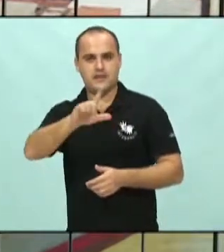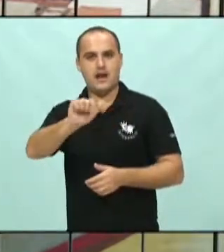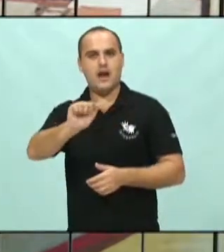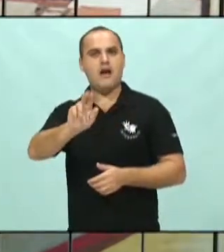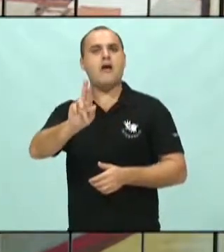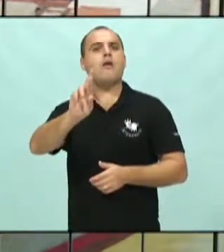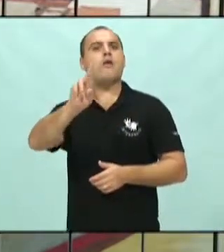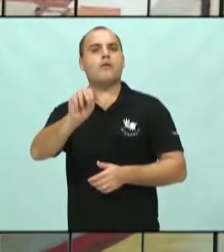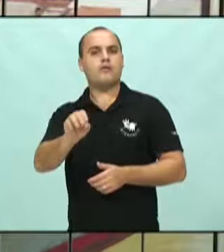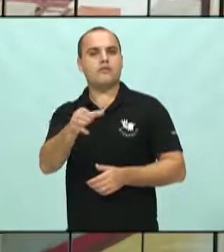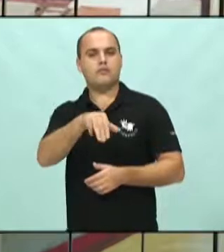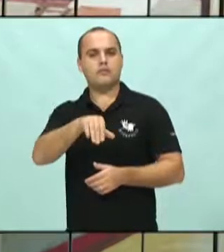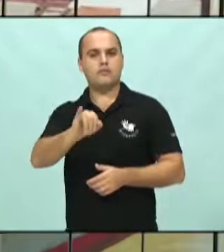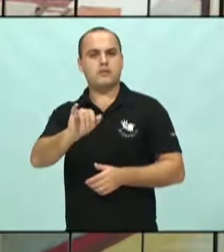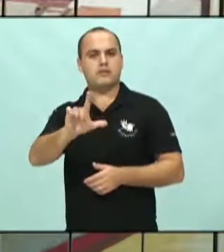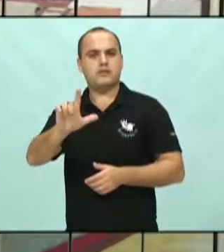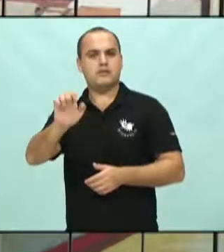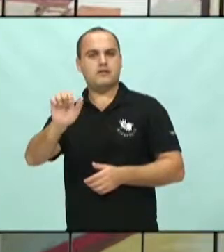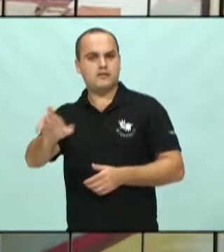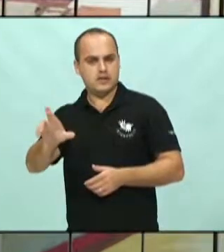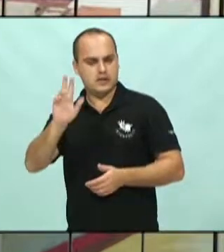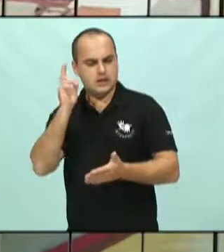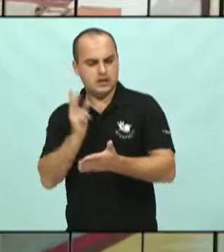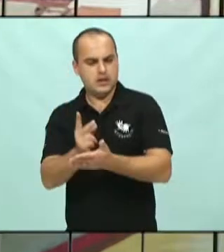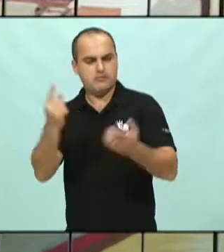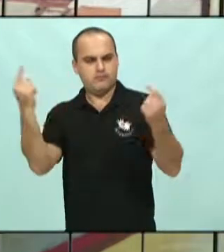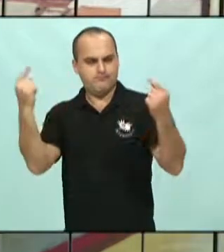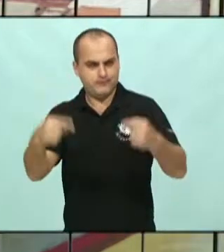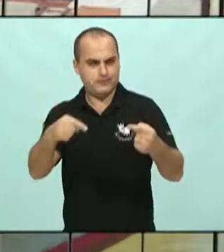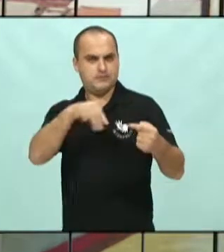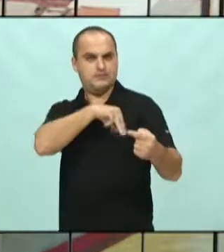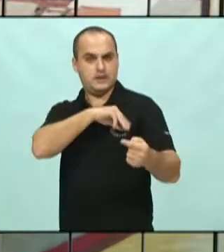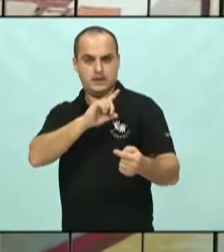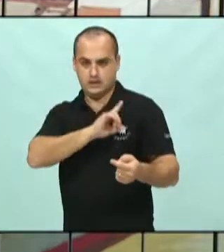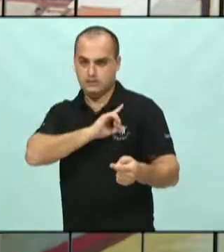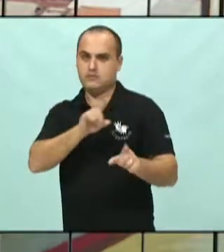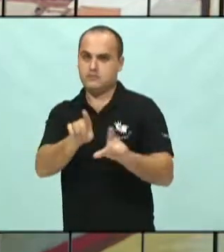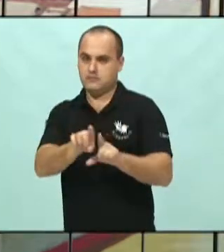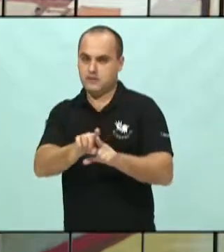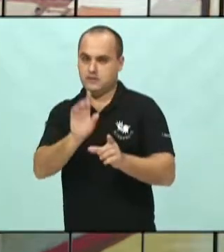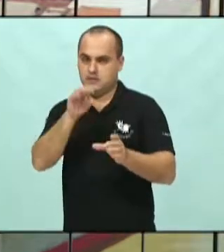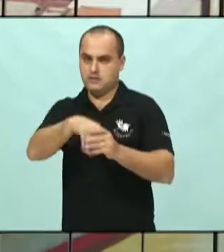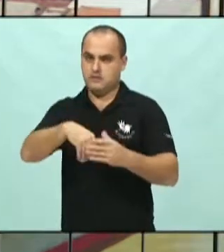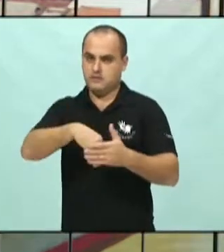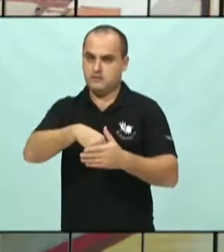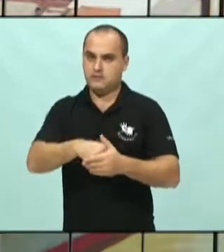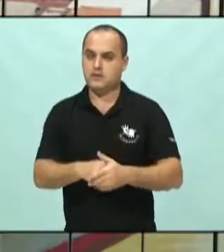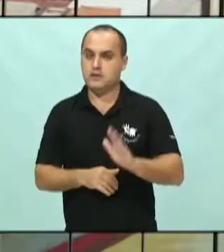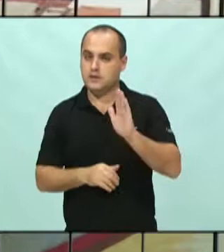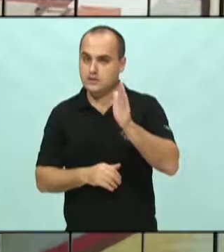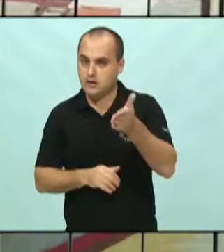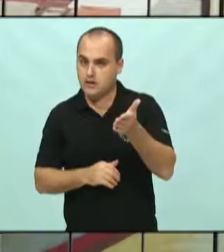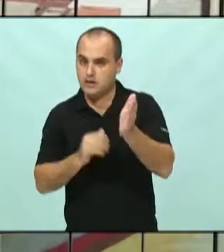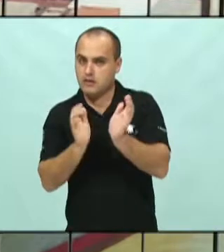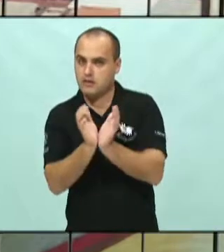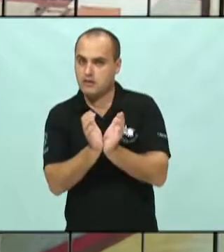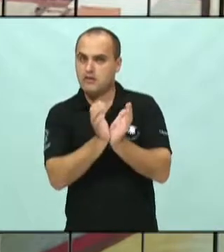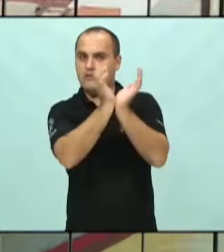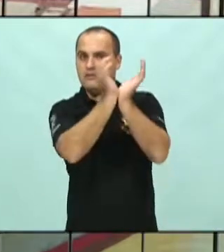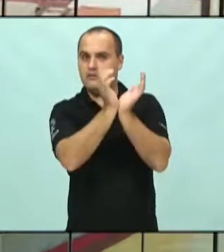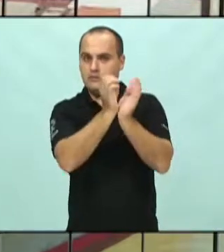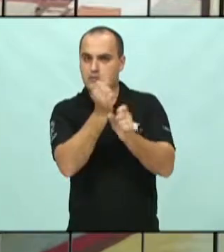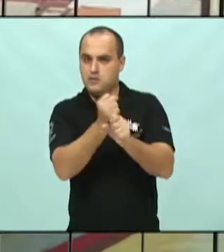Clube, que também passou a ser um grande rival do Marcílio no futebol. Foi inclusive campeão catarinense em 31, primeiro time de Itajaí